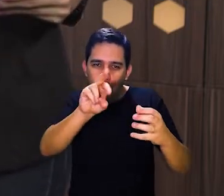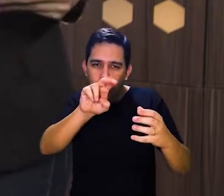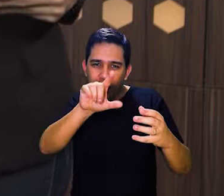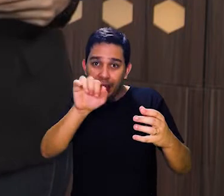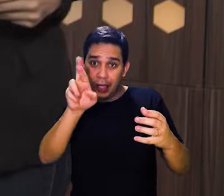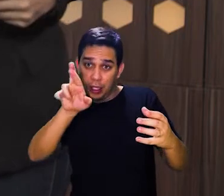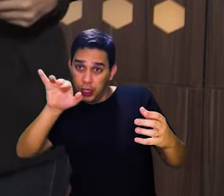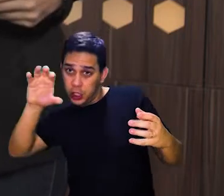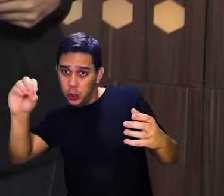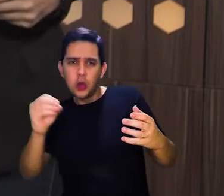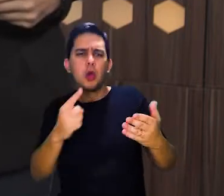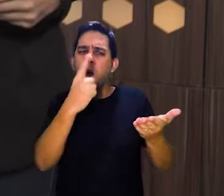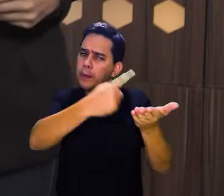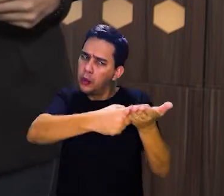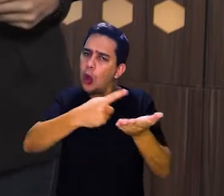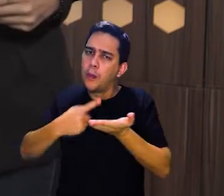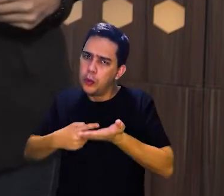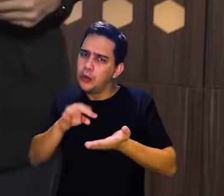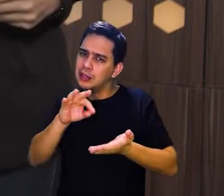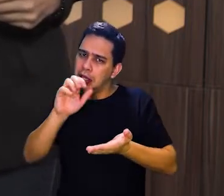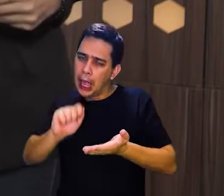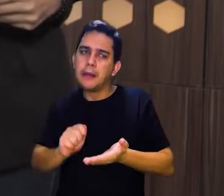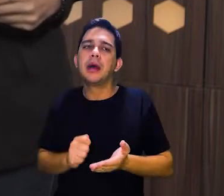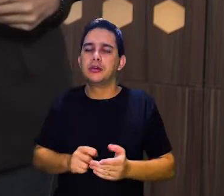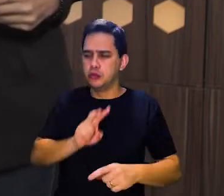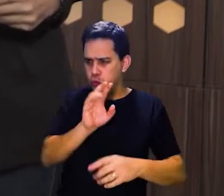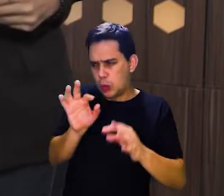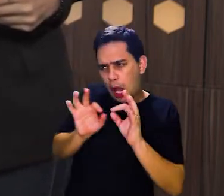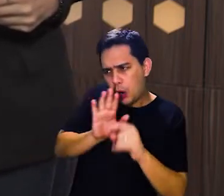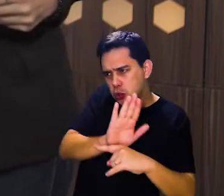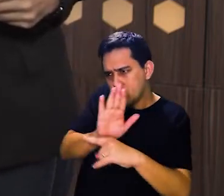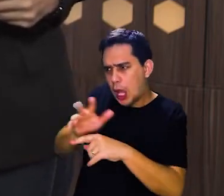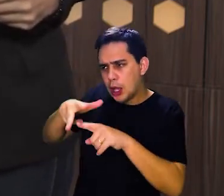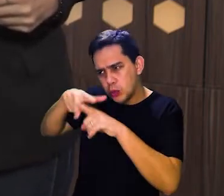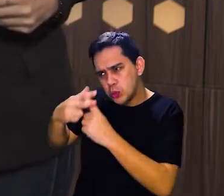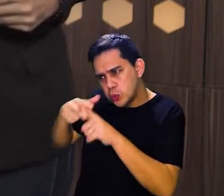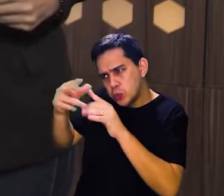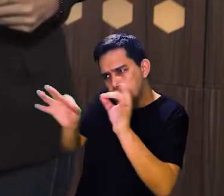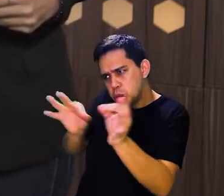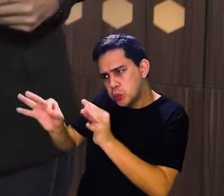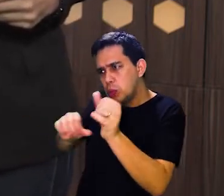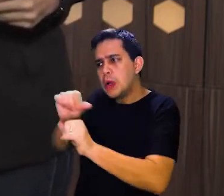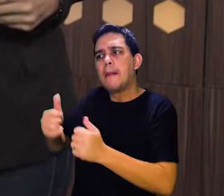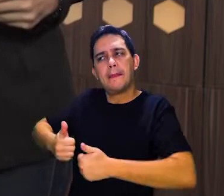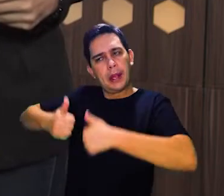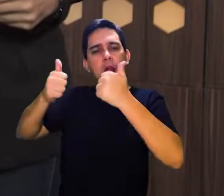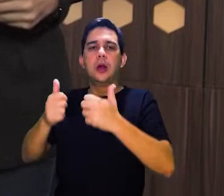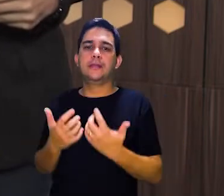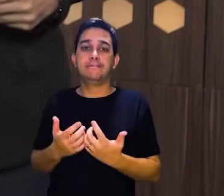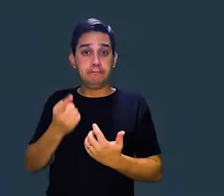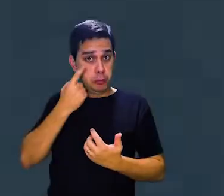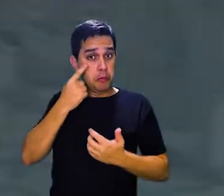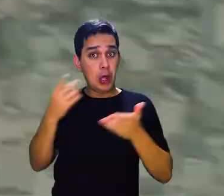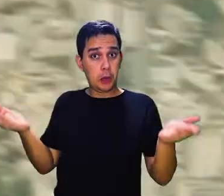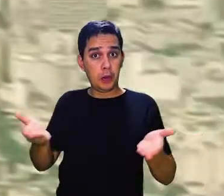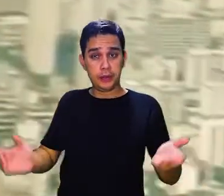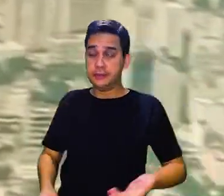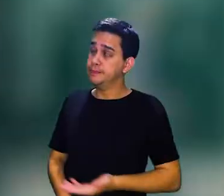os serviços desses postos de salvamento. Vamos acompanhar no quadro Conheça a Atuação do MPRJ.